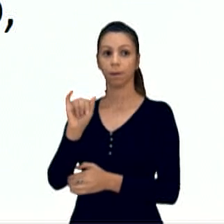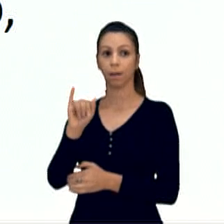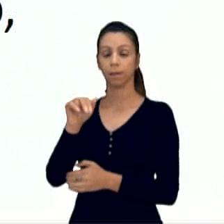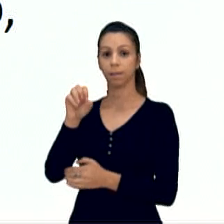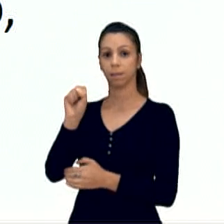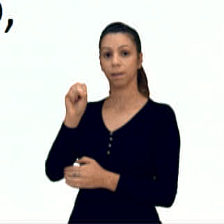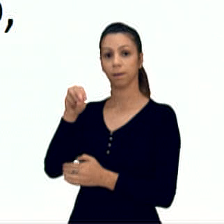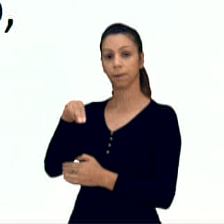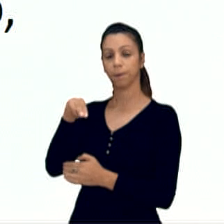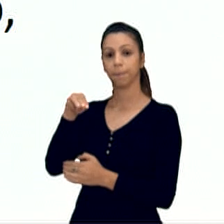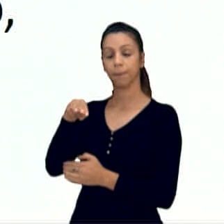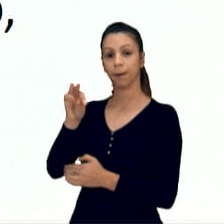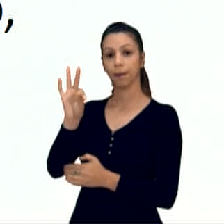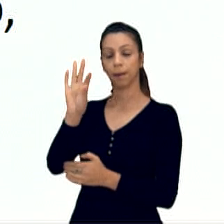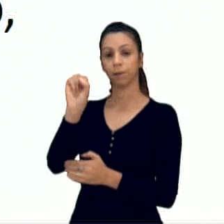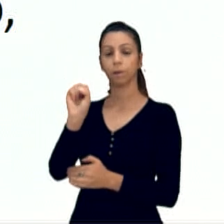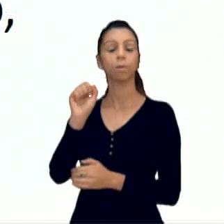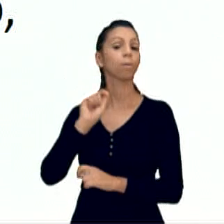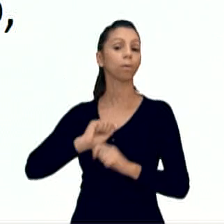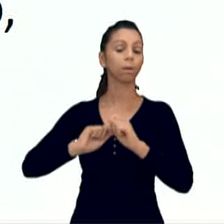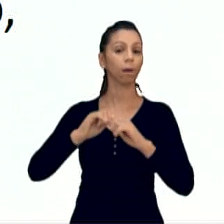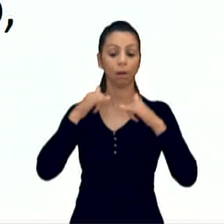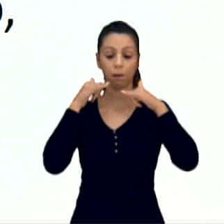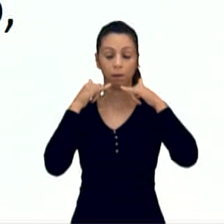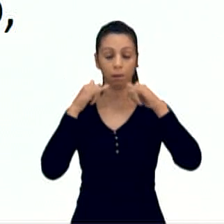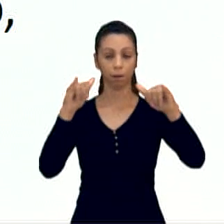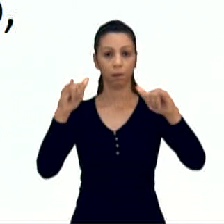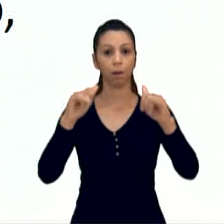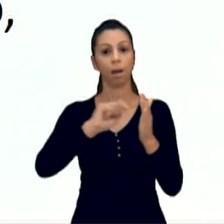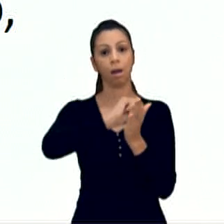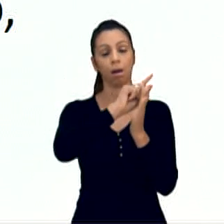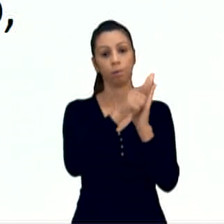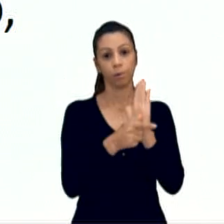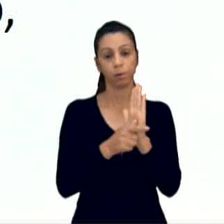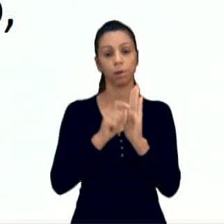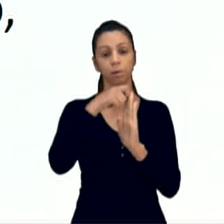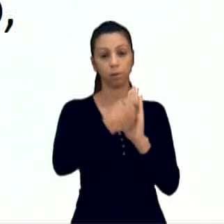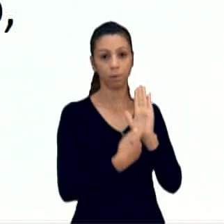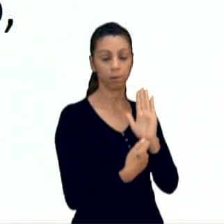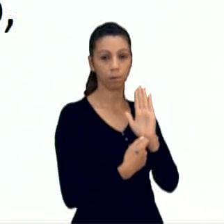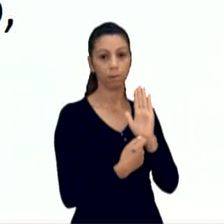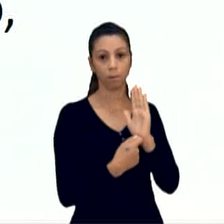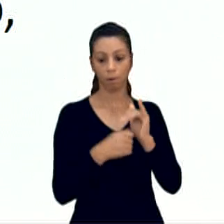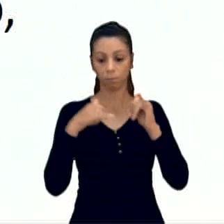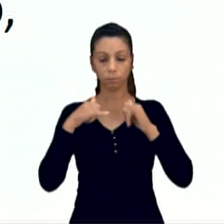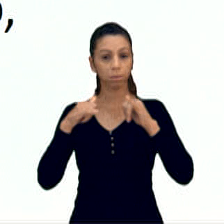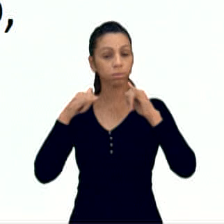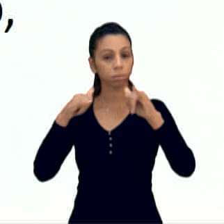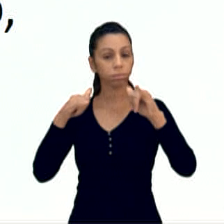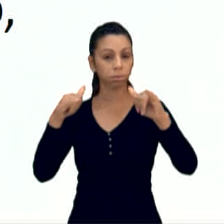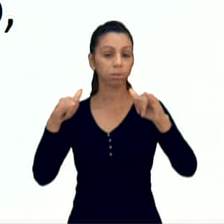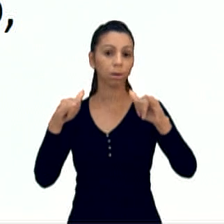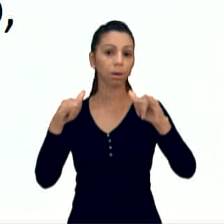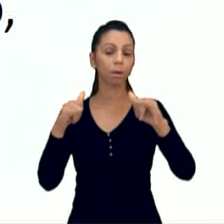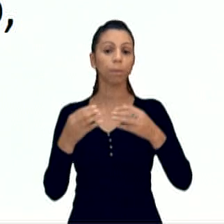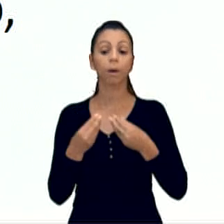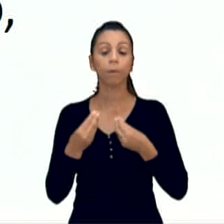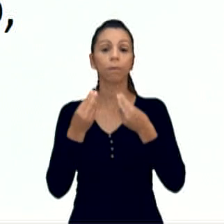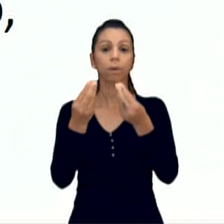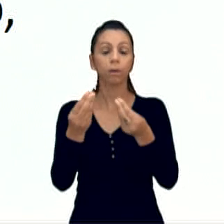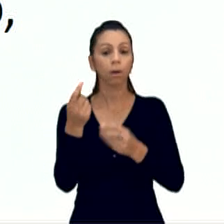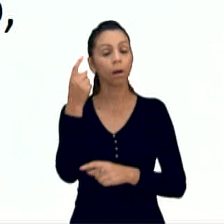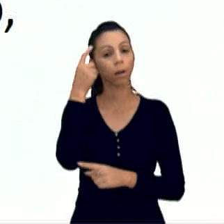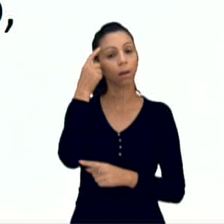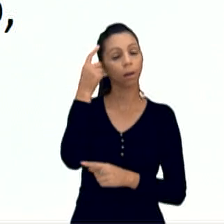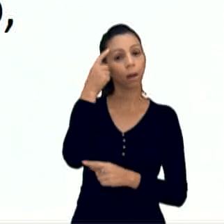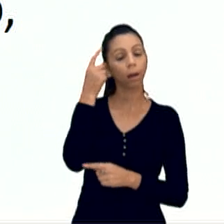gênero textual. Ele é usado com a intenção de promover um determinado produto, um serviço ou uma ideia.